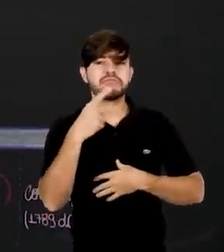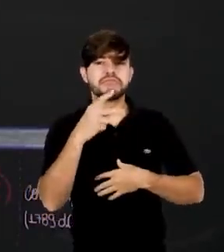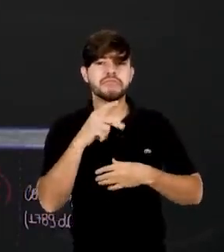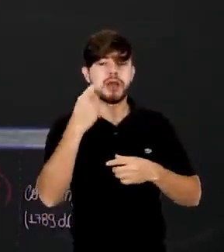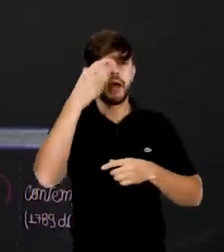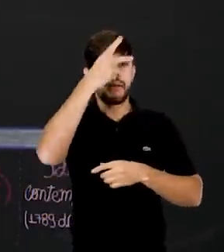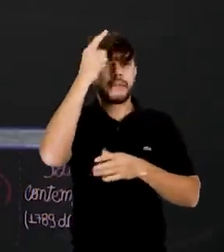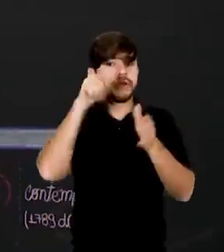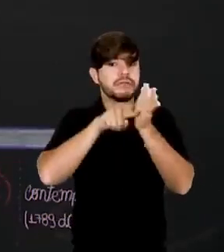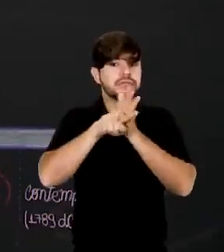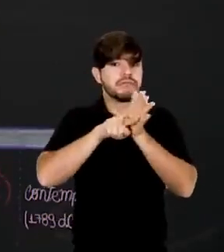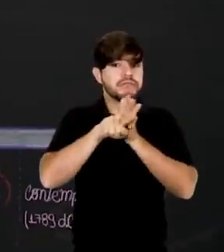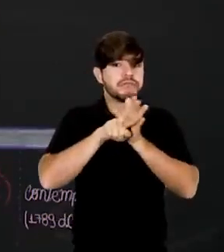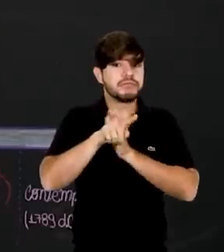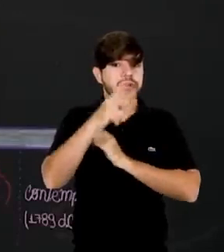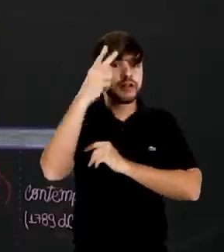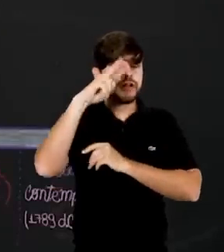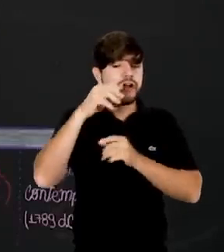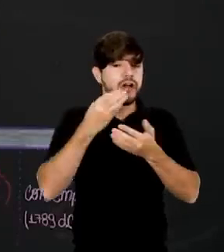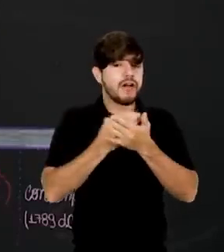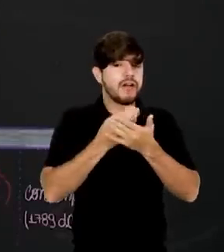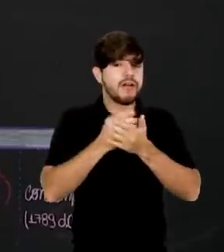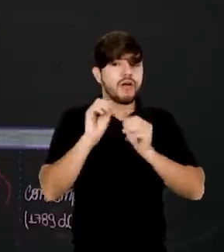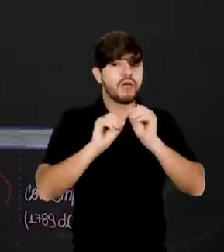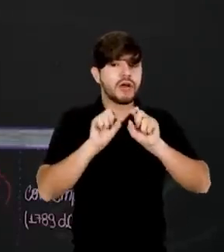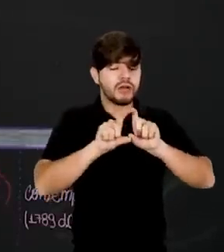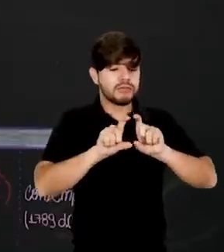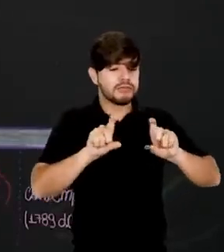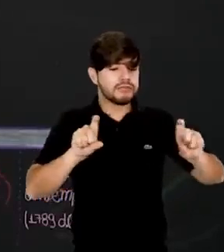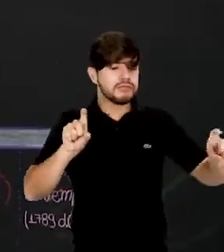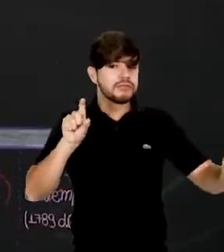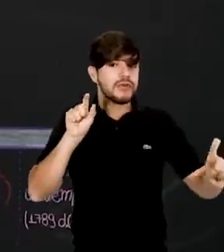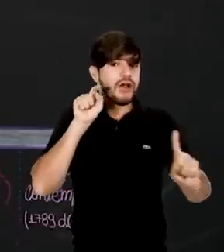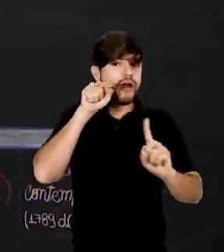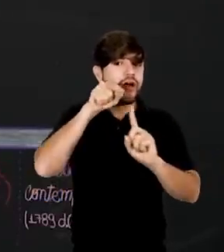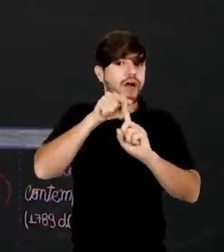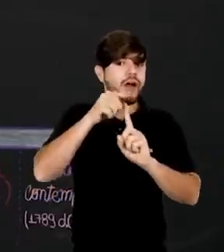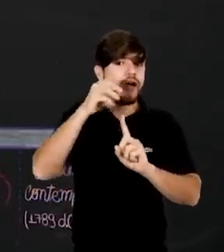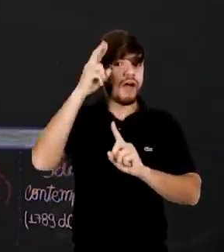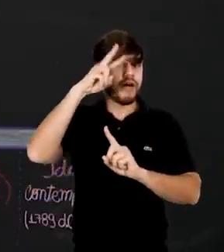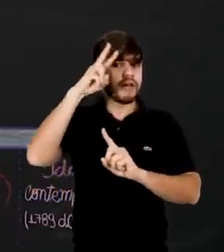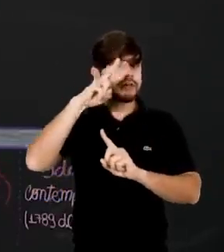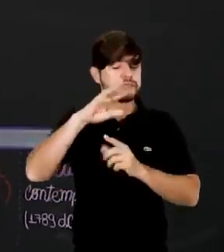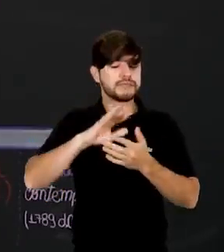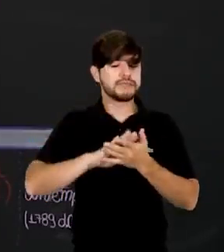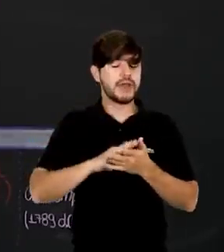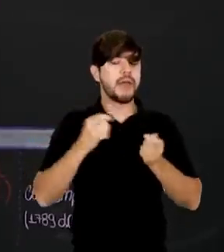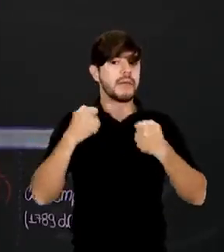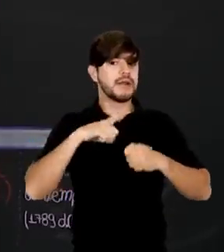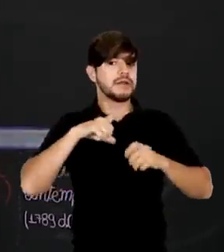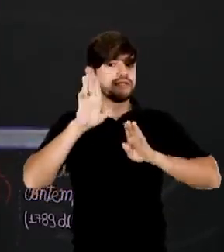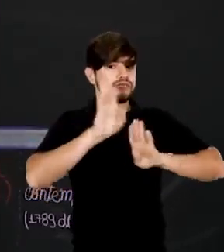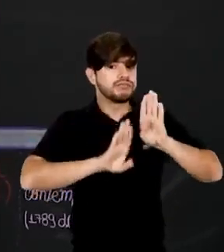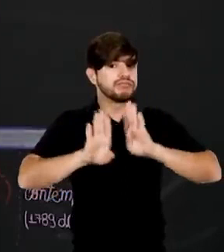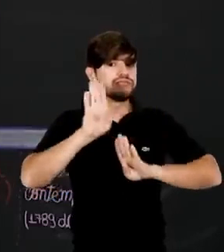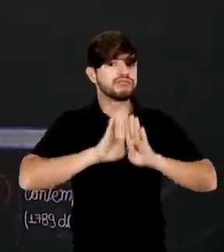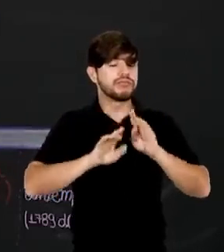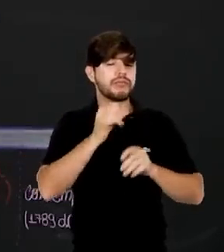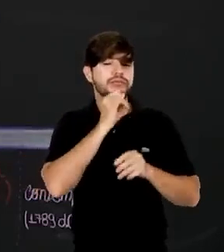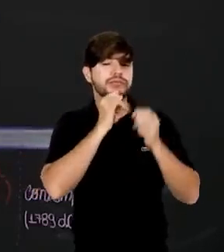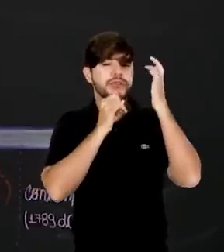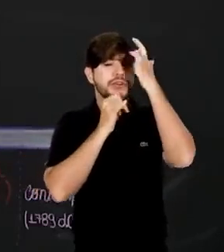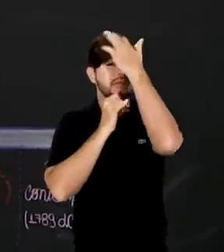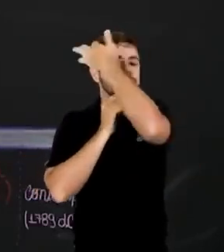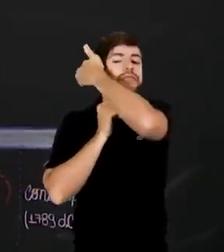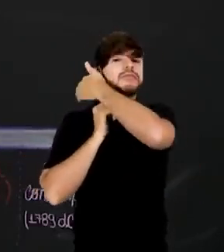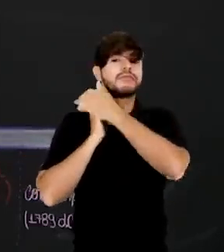historiadores fazem de acordo com aquilo que estudam, né? Alguns cuidados que a gente tem que ter com essa linha do tempo. Por exemplo, quando